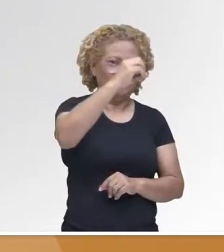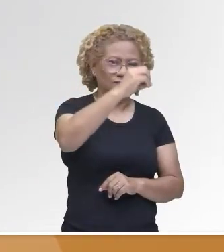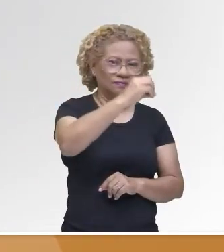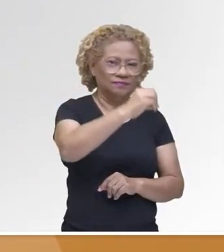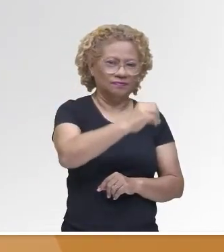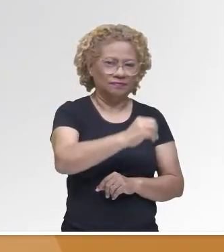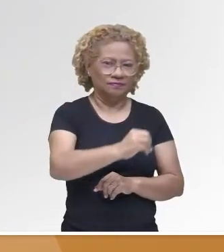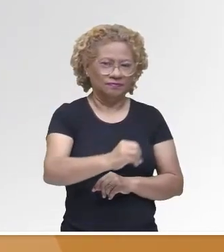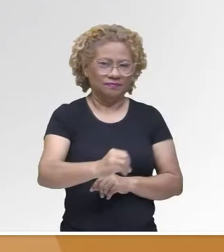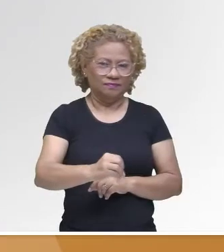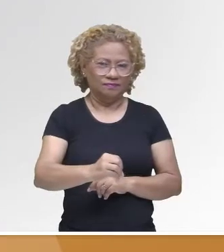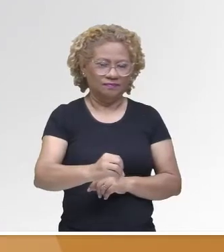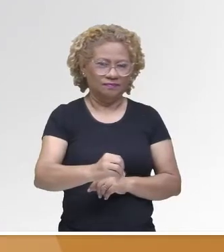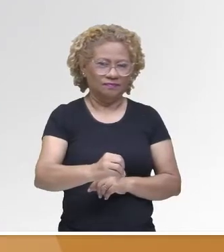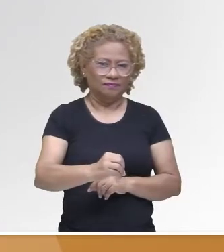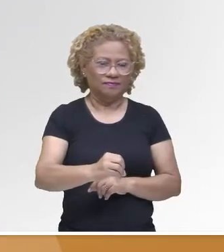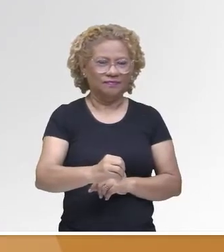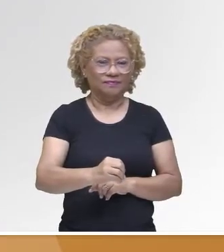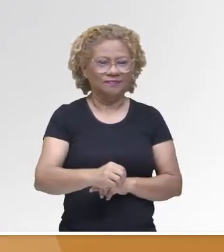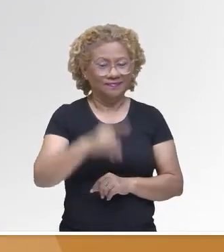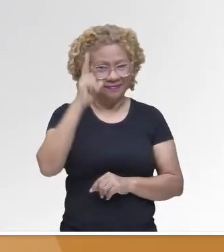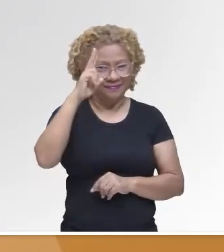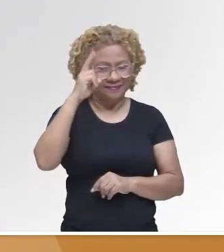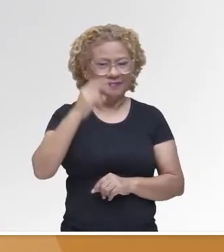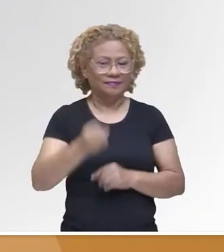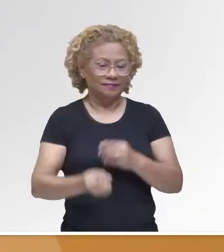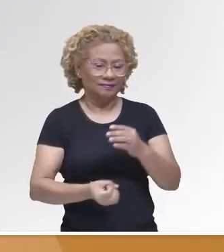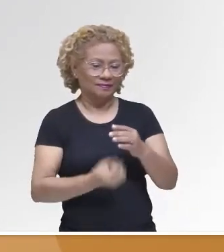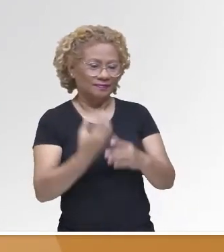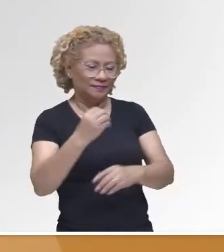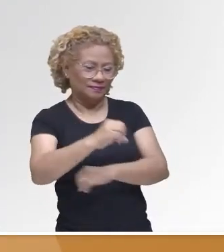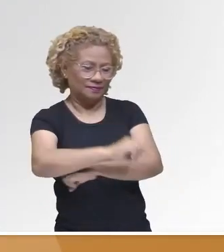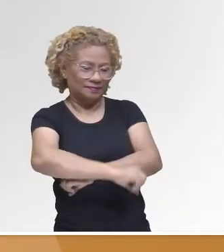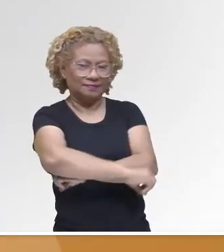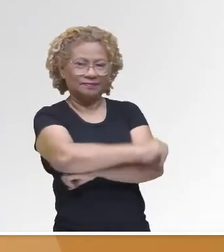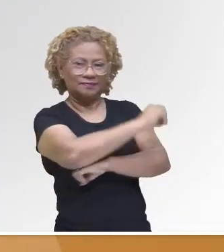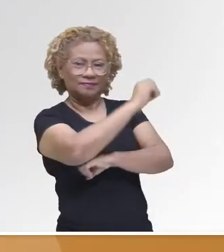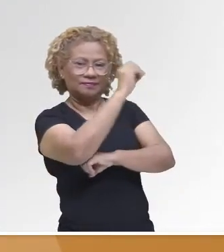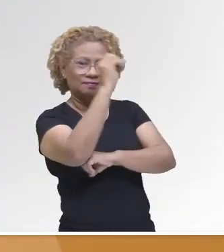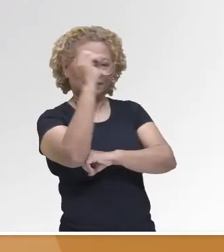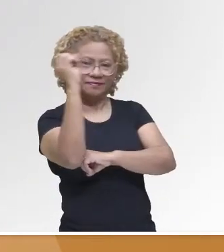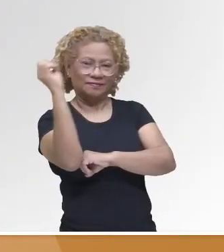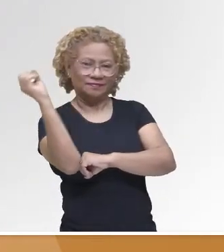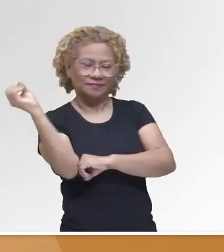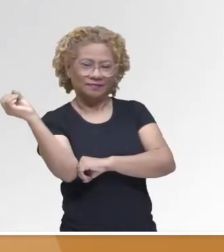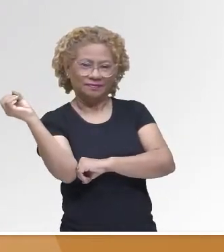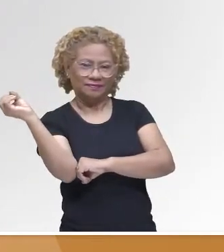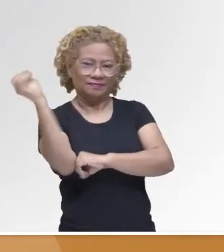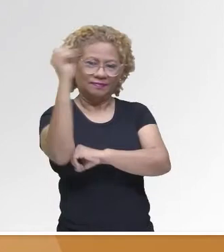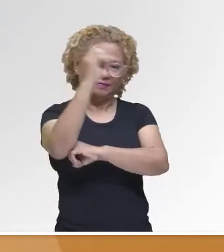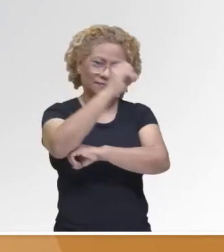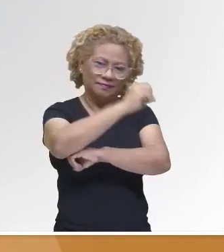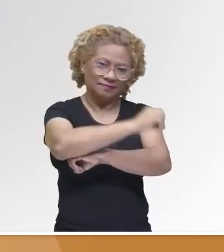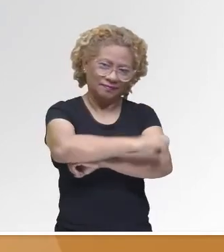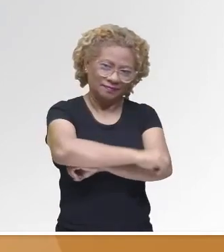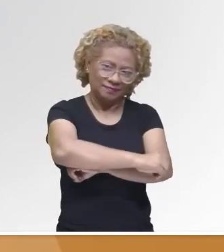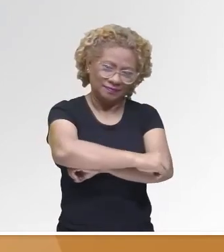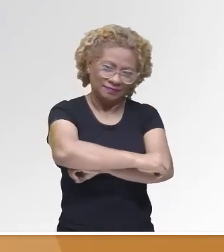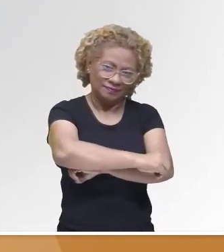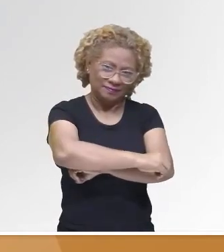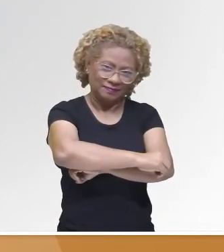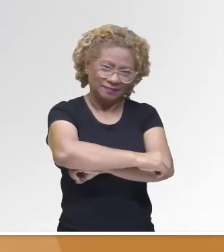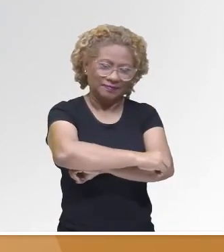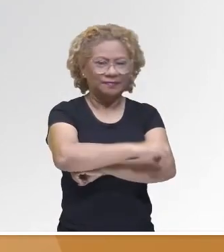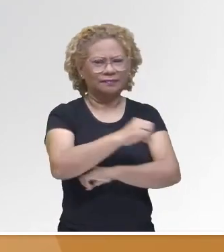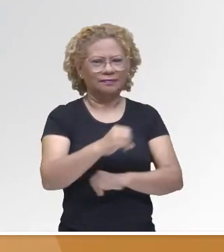e se põe, né? Nós falamos de Sol nascente e Sol poente, não é isso? Então, quando a gente fala de Sol nascente e Sol poente, e a Terra está